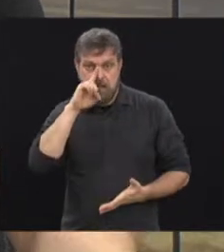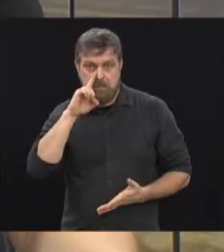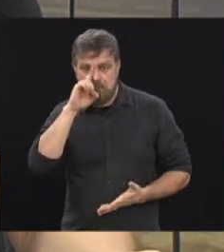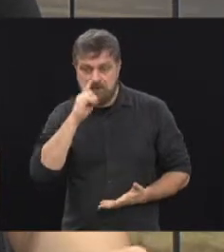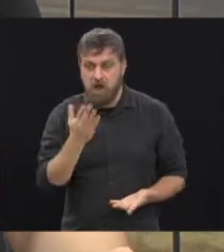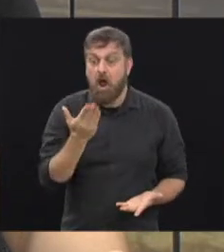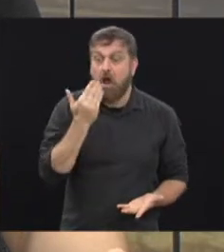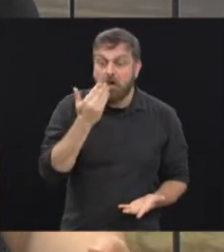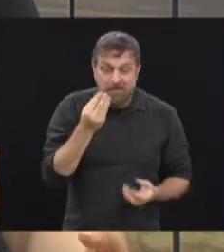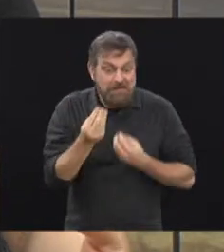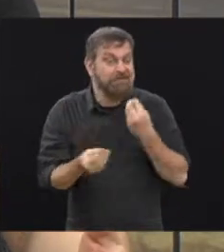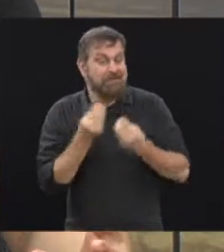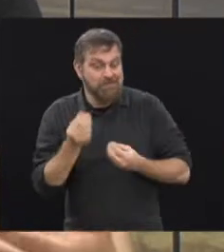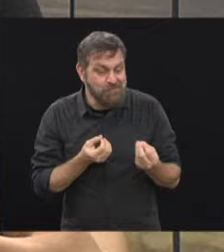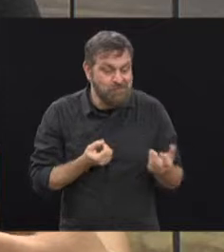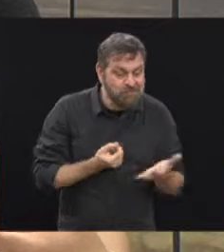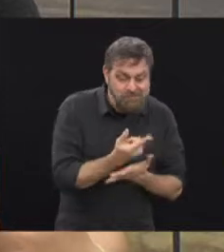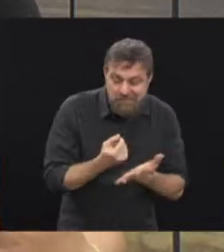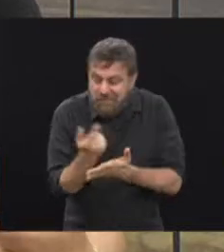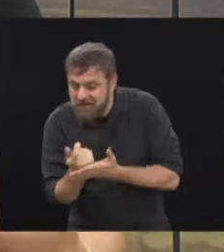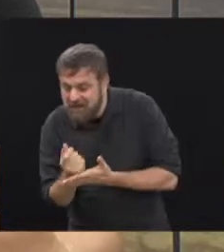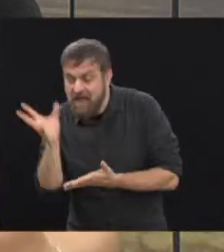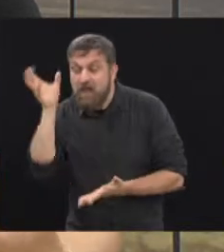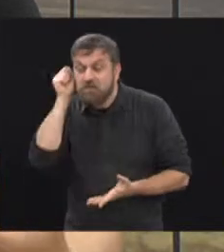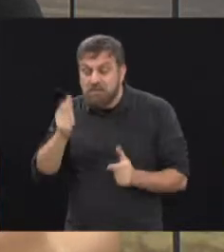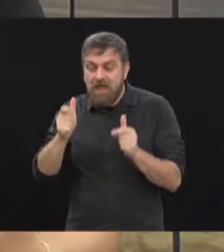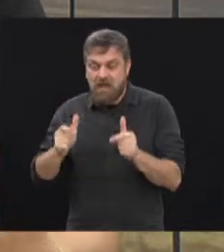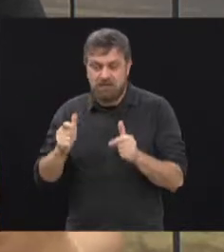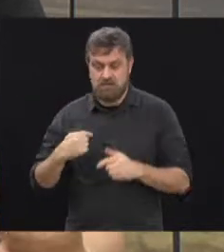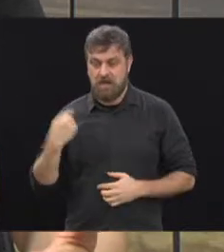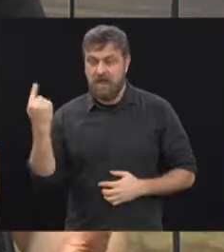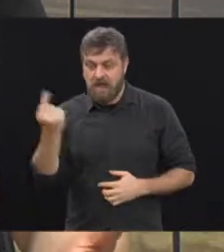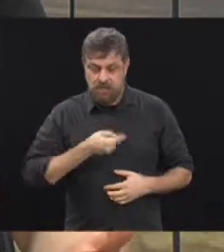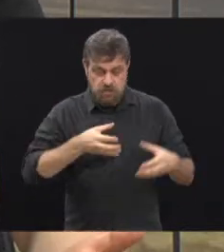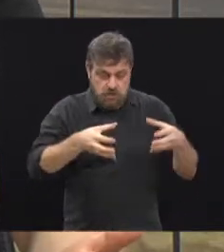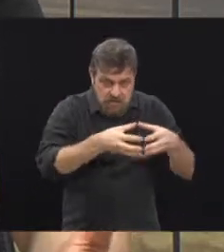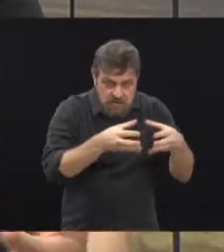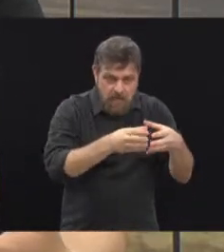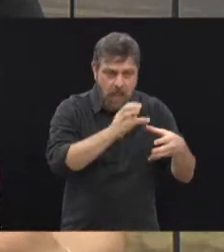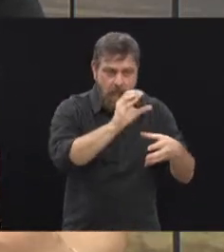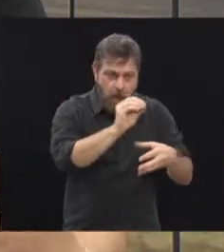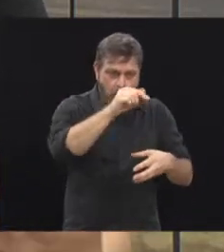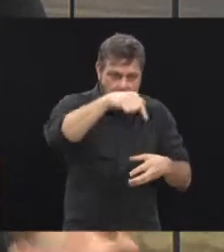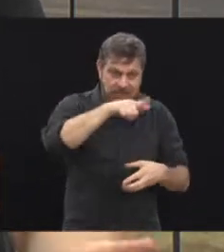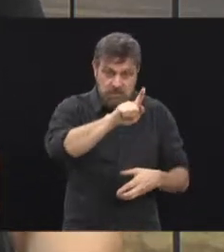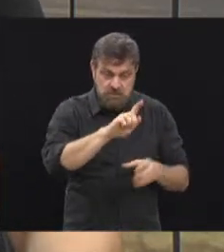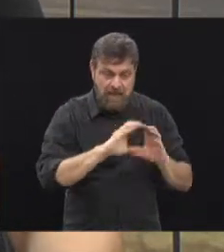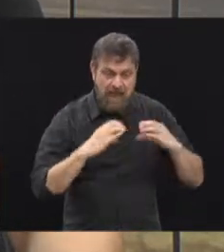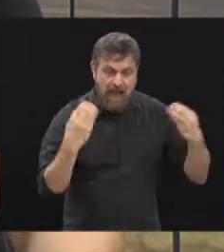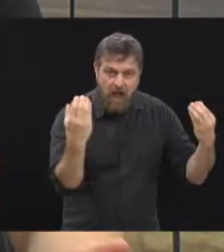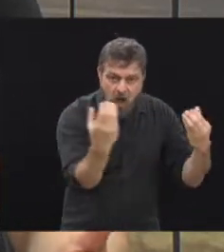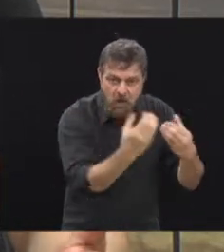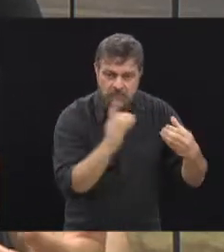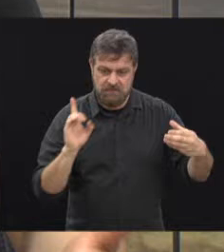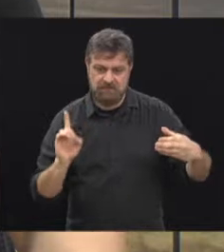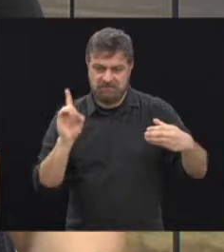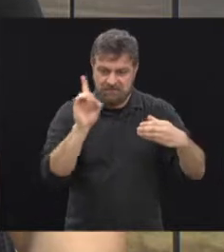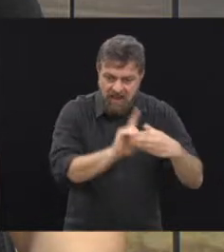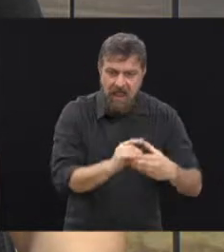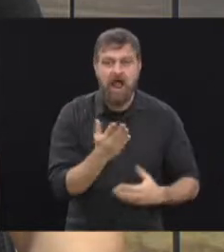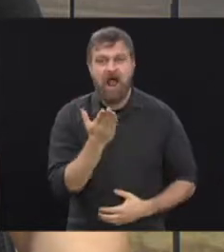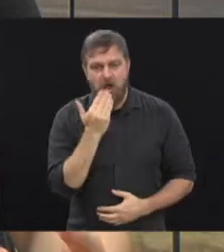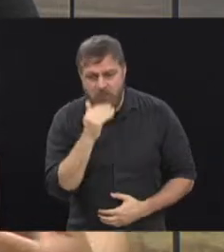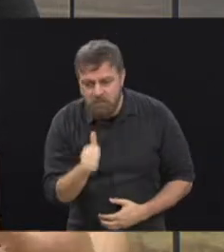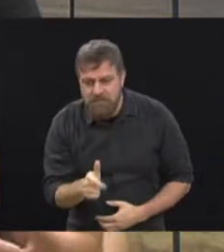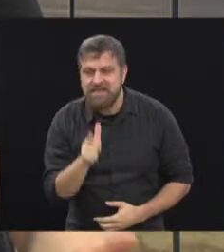ter o que comer, não ter onde dormir. E com a gente você fica na ONG, você é acolhido pela comunidade e você sempre vai ter o que comer, água